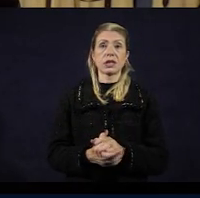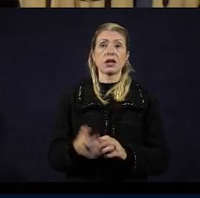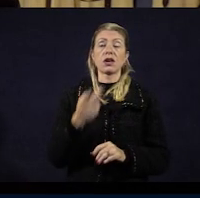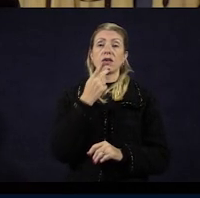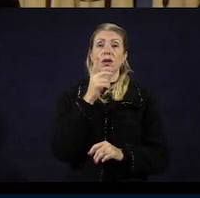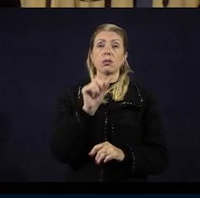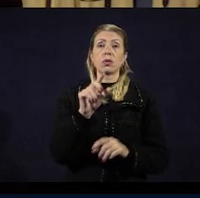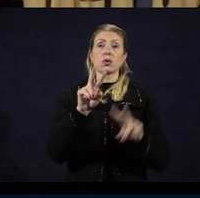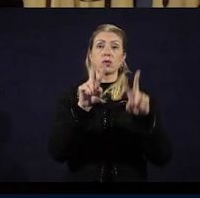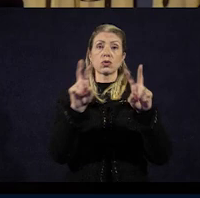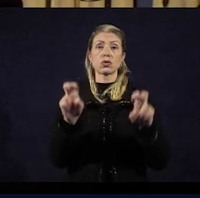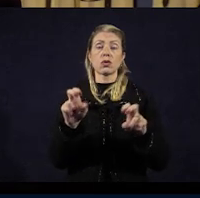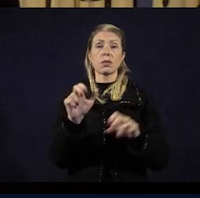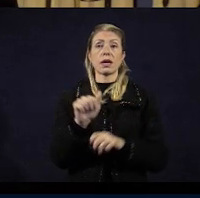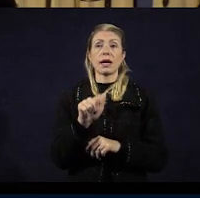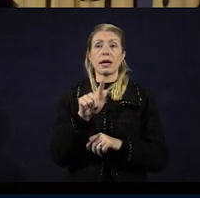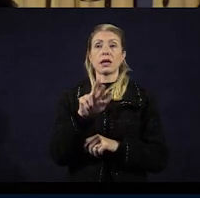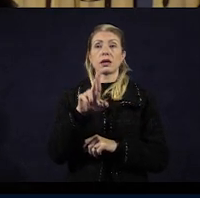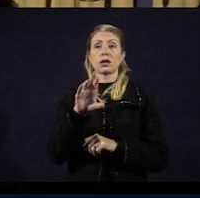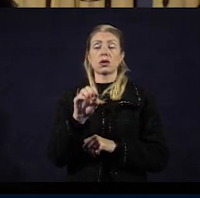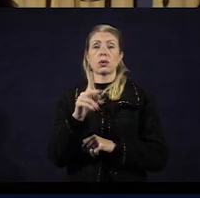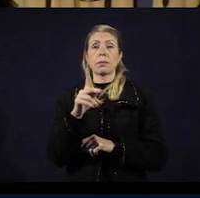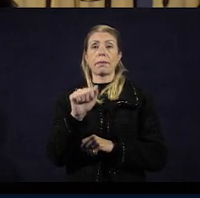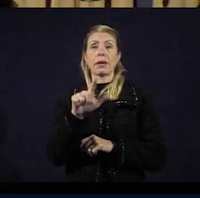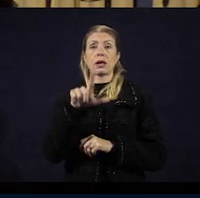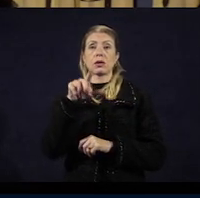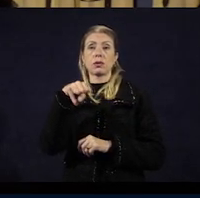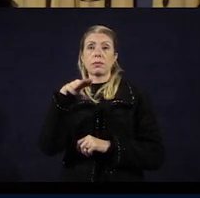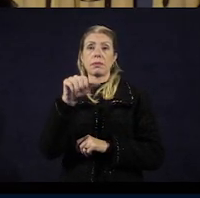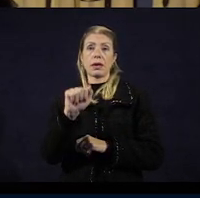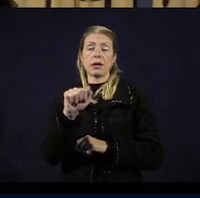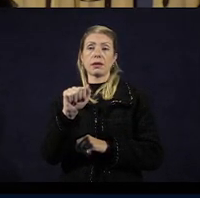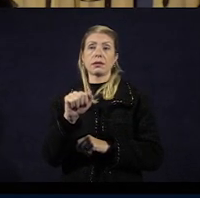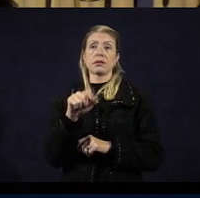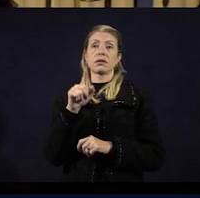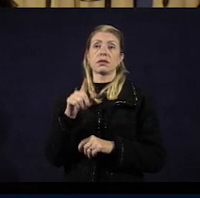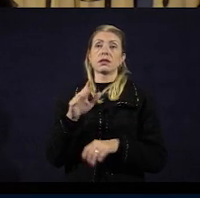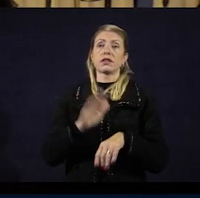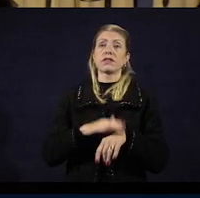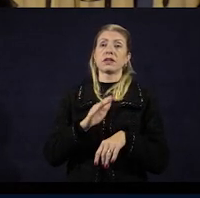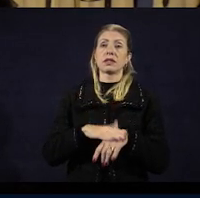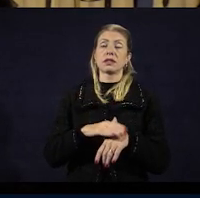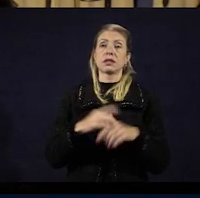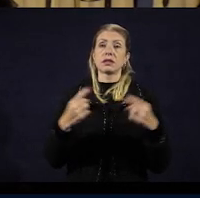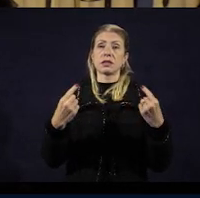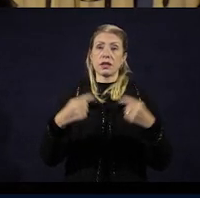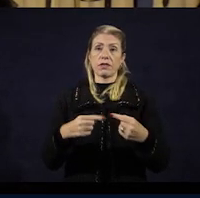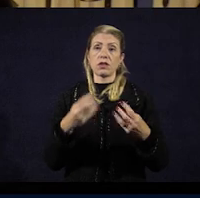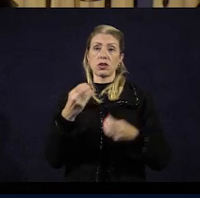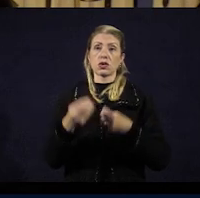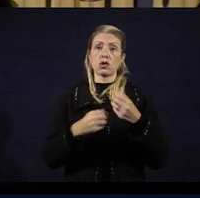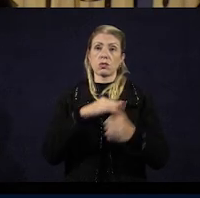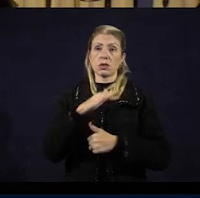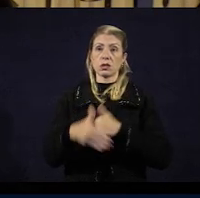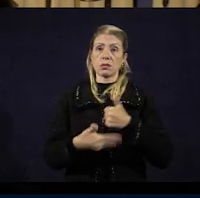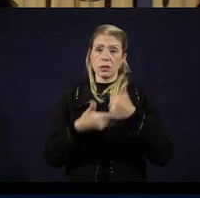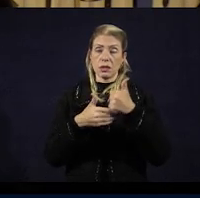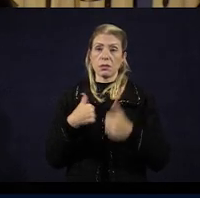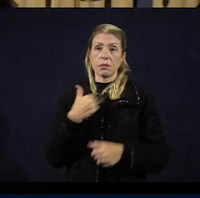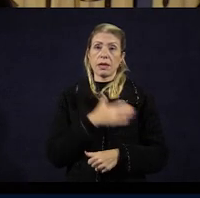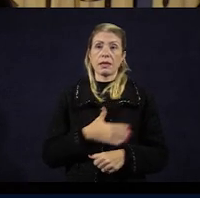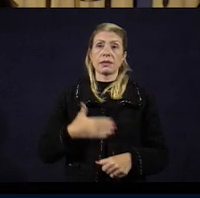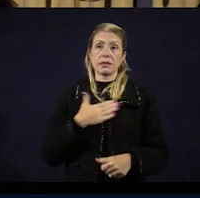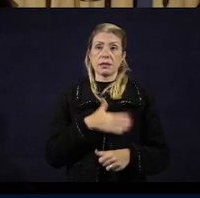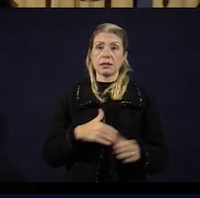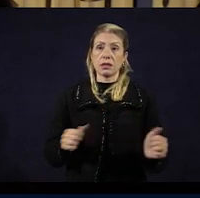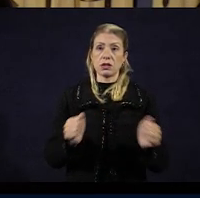um pouco como é que vocês têm enfrentar desse assunto de sustentabilidade na empresa Obrigado Mariana é um prazer estar com vocês aqui